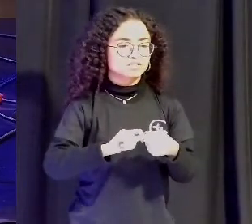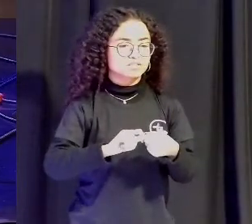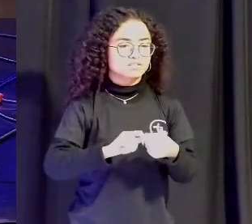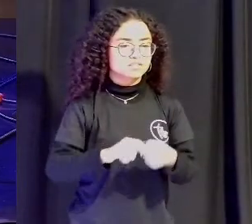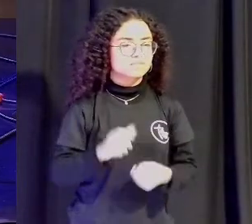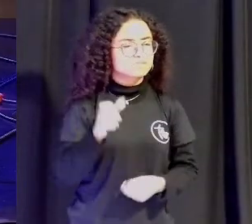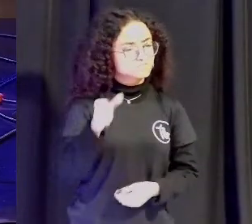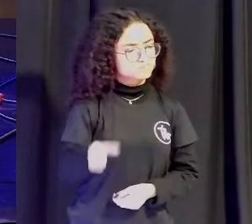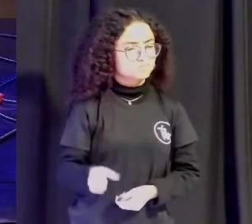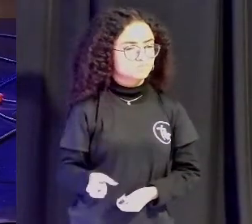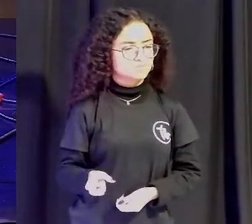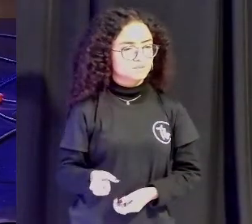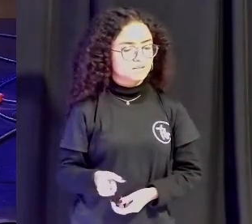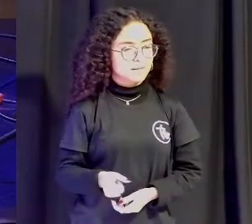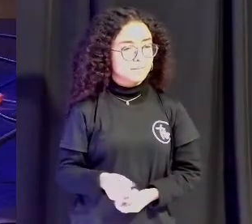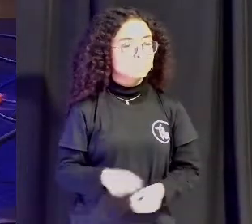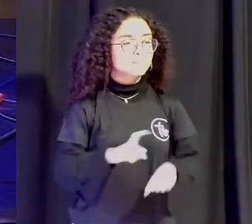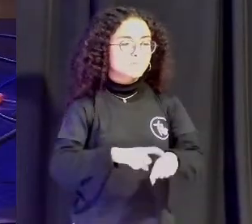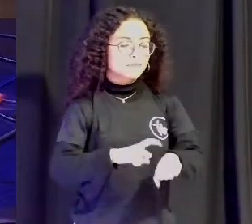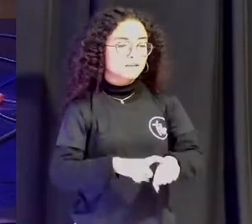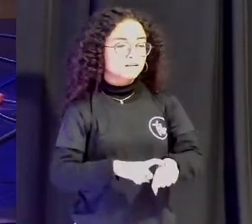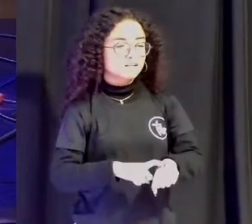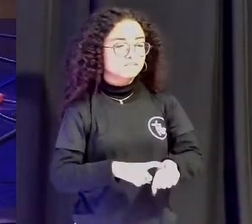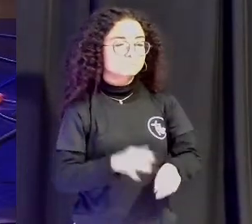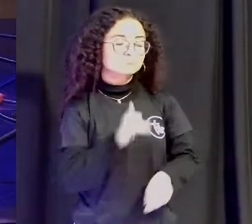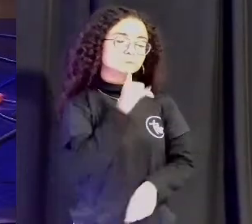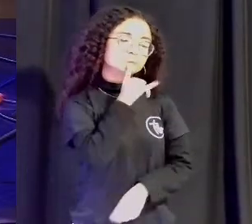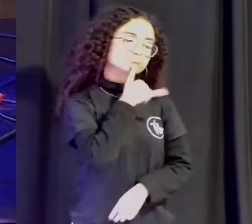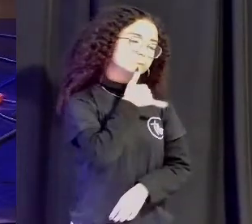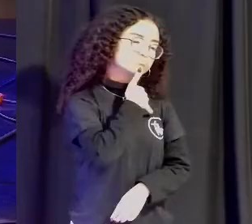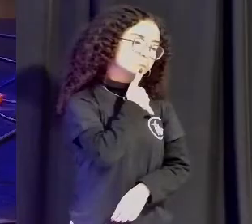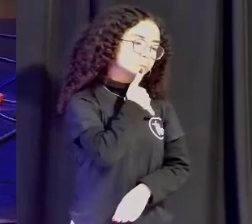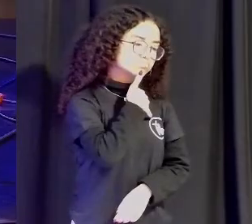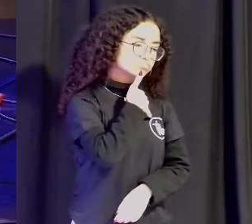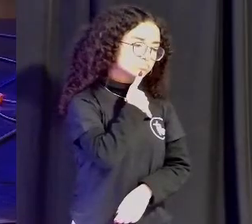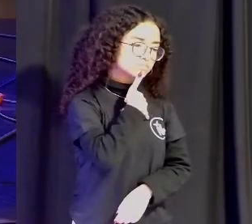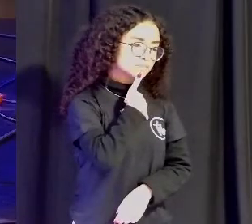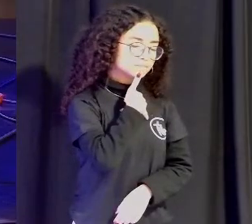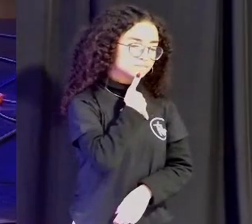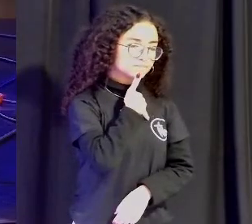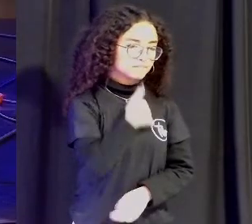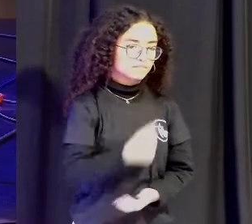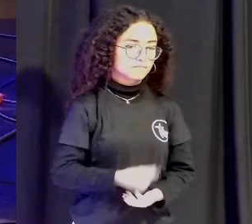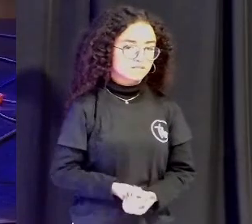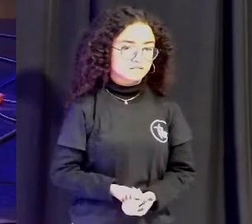e que nesse momento estão desanimados, Senhor,